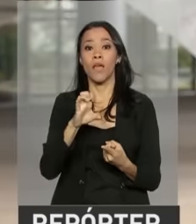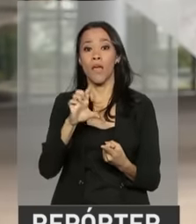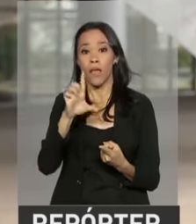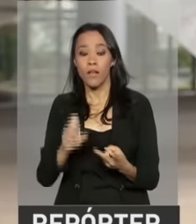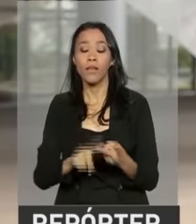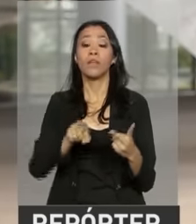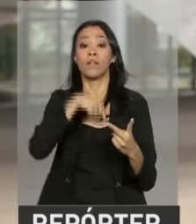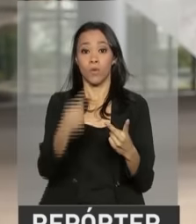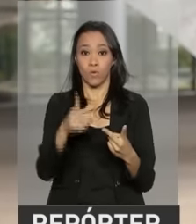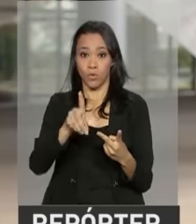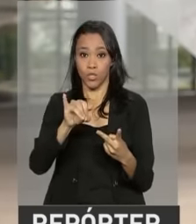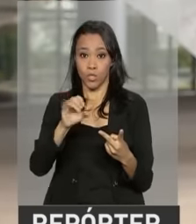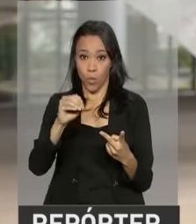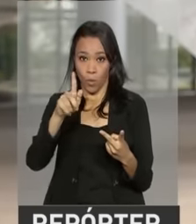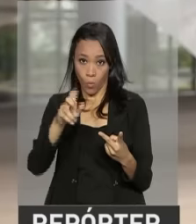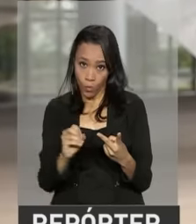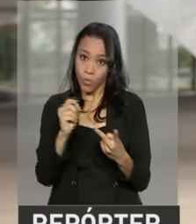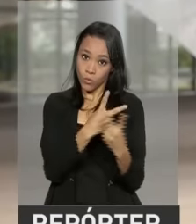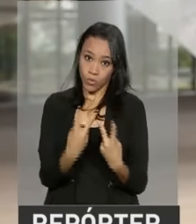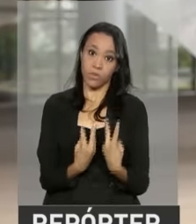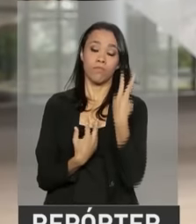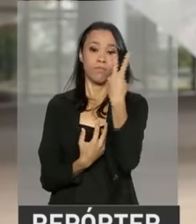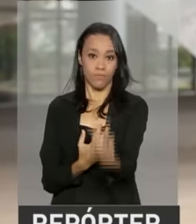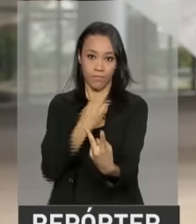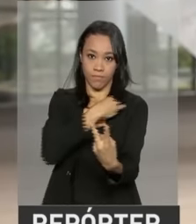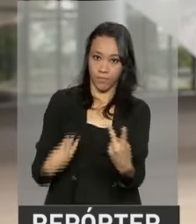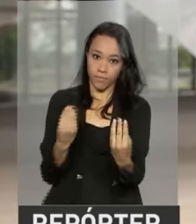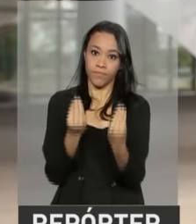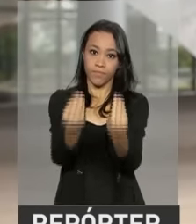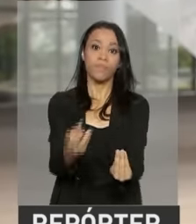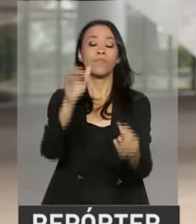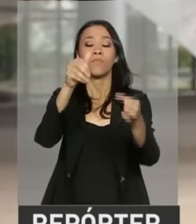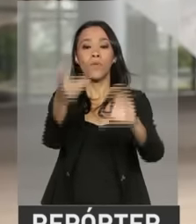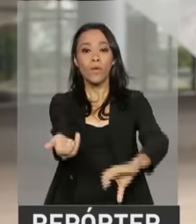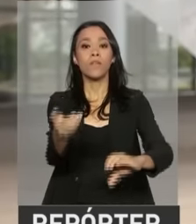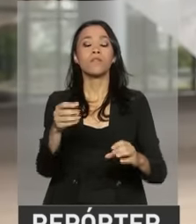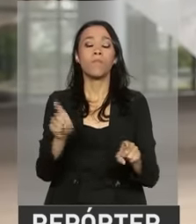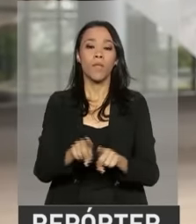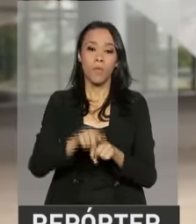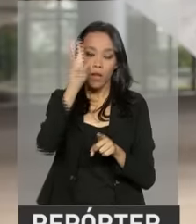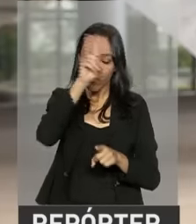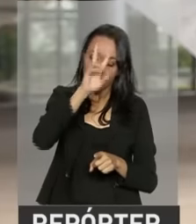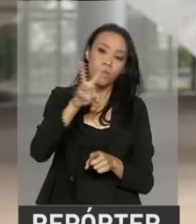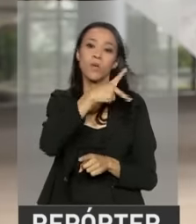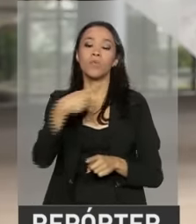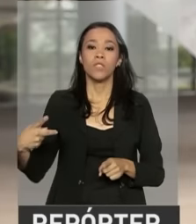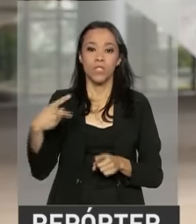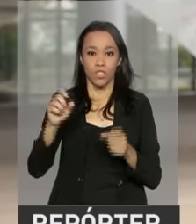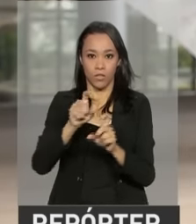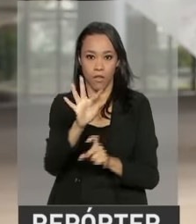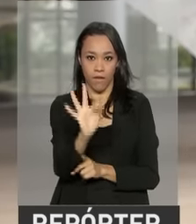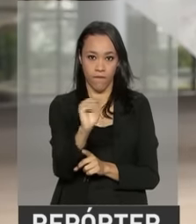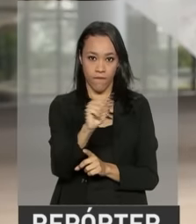Oliveira do planejamento que vão fazer essa entrega lá no congresso e lembrando que eh o ministro o ministro da Fazenda tem dito aí nas